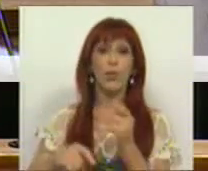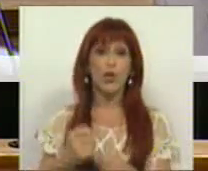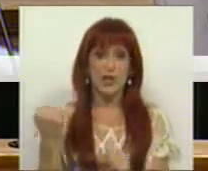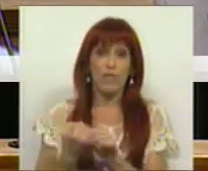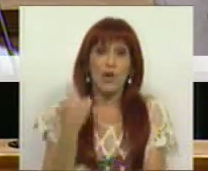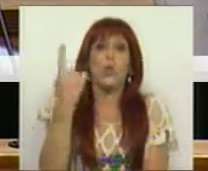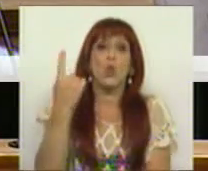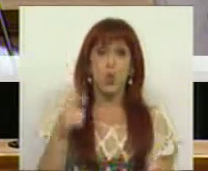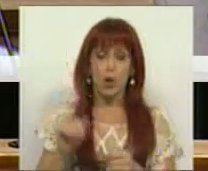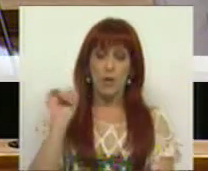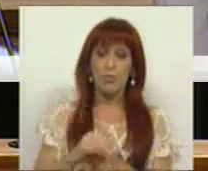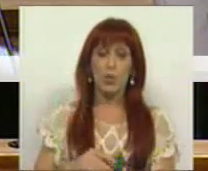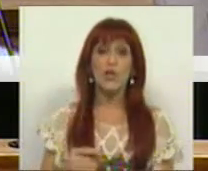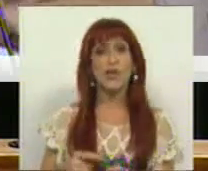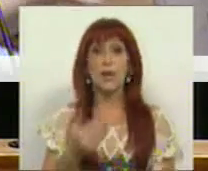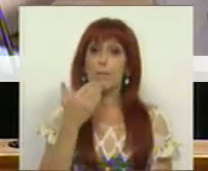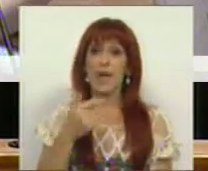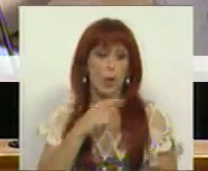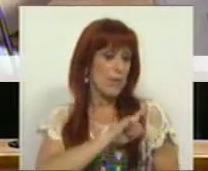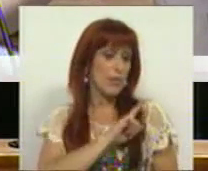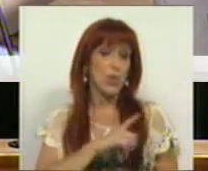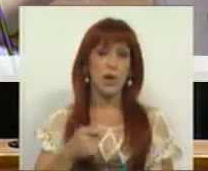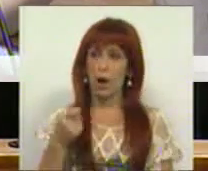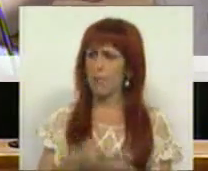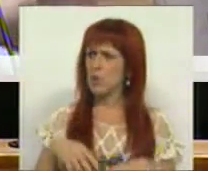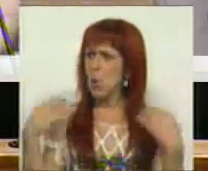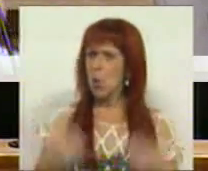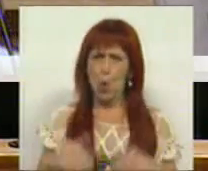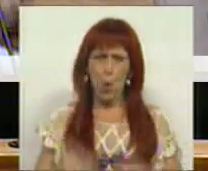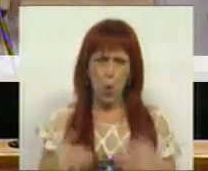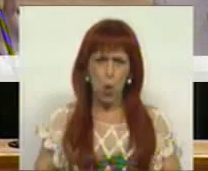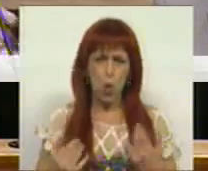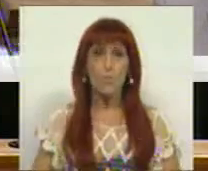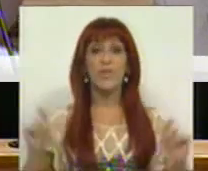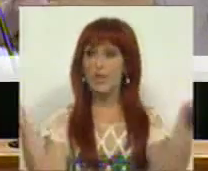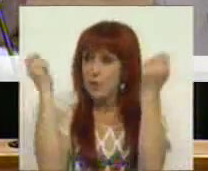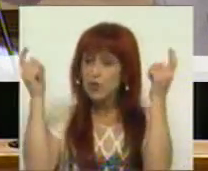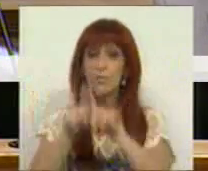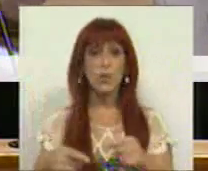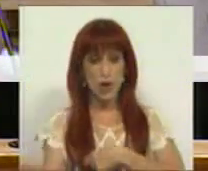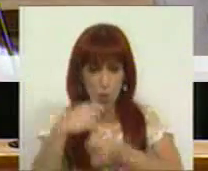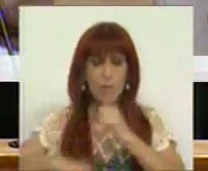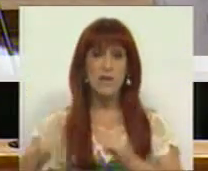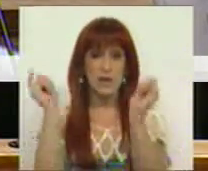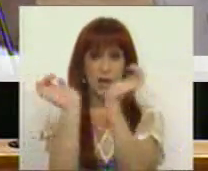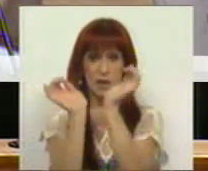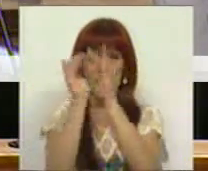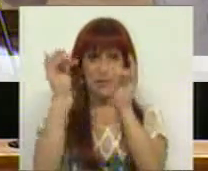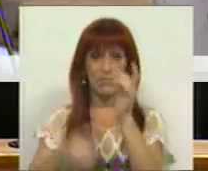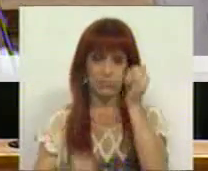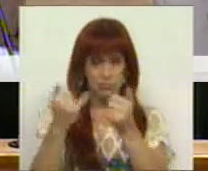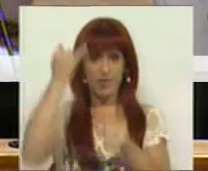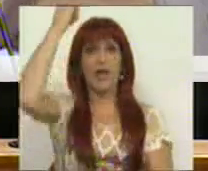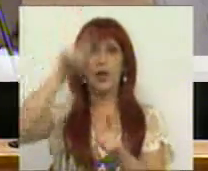um serviço postal de encomendas privado, fica quase a preços proibitivos. E, portanto, fomentar comércio eletrónico